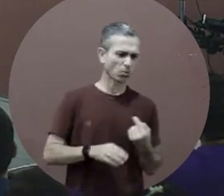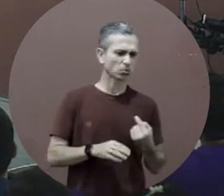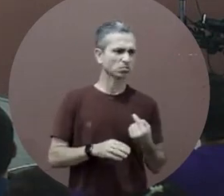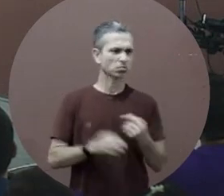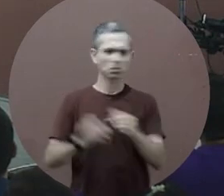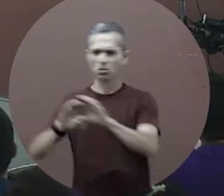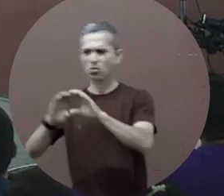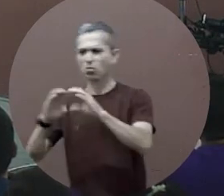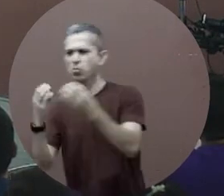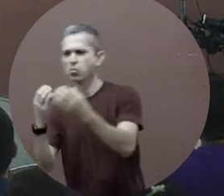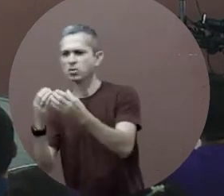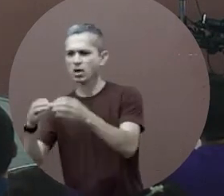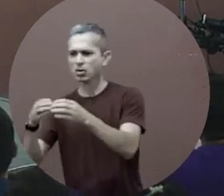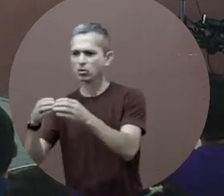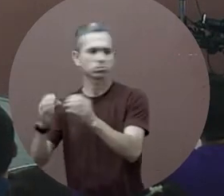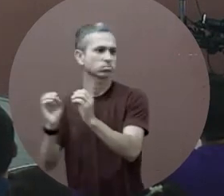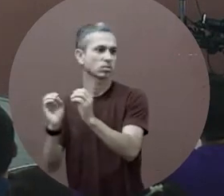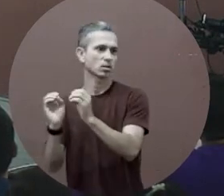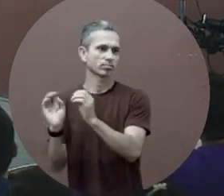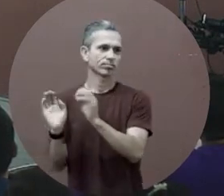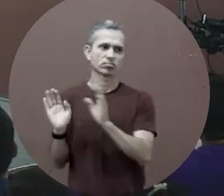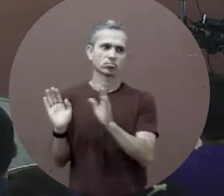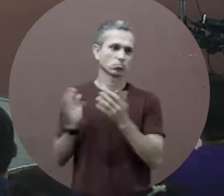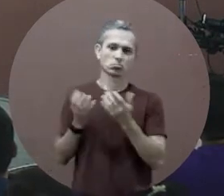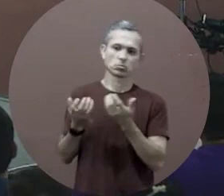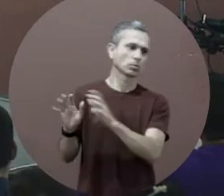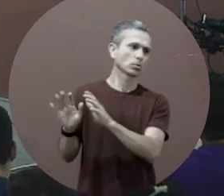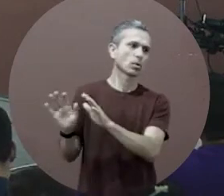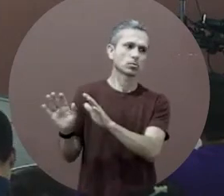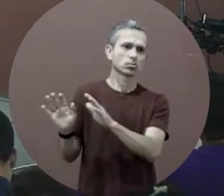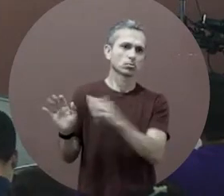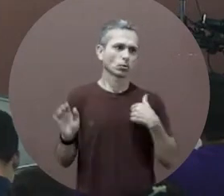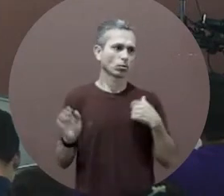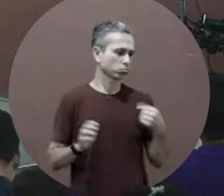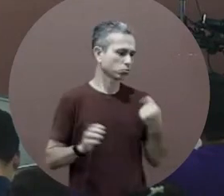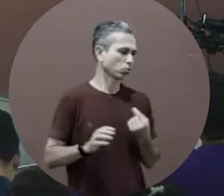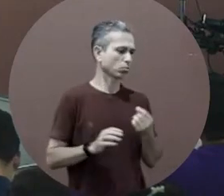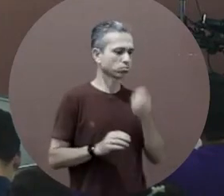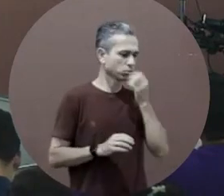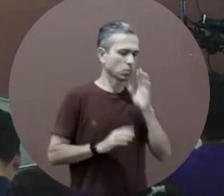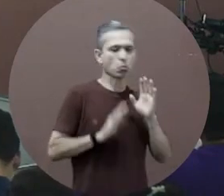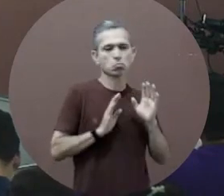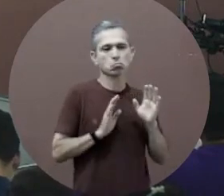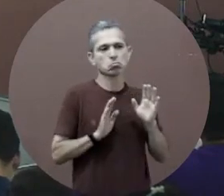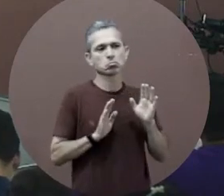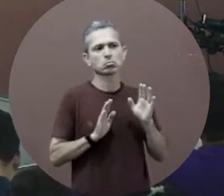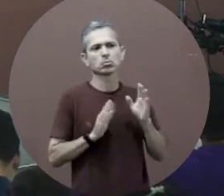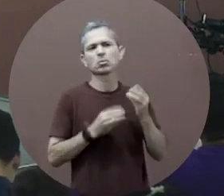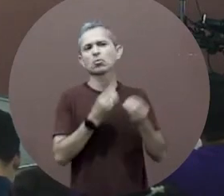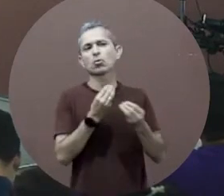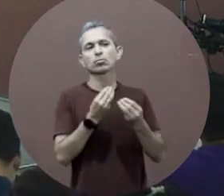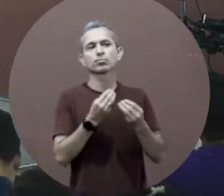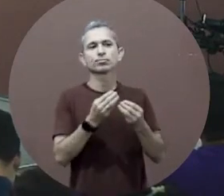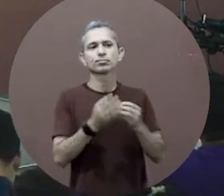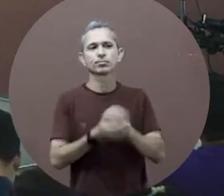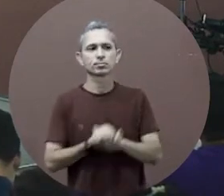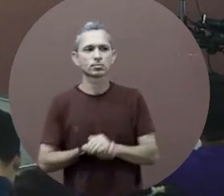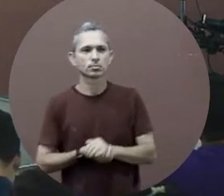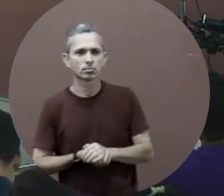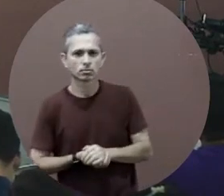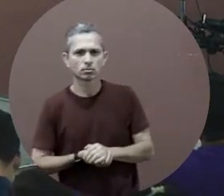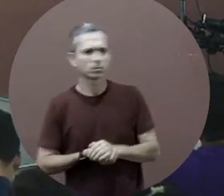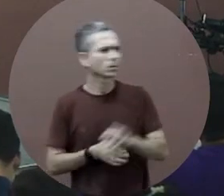comunidade. É uma contradição. É a mesma coisa de subir para baixo. É a mesma coisa de dizer que você